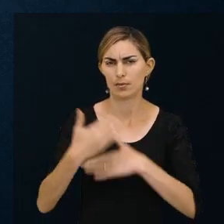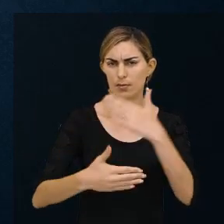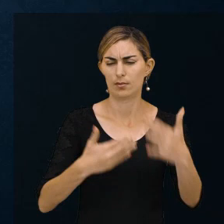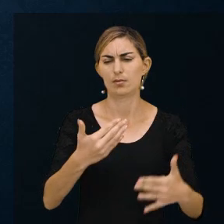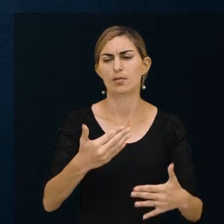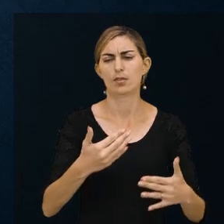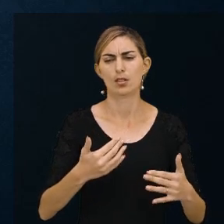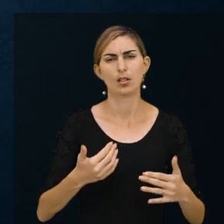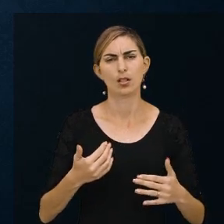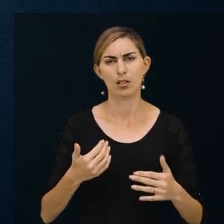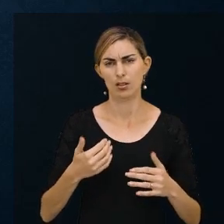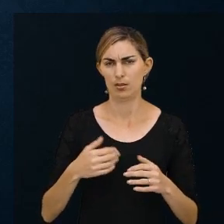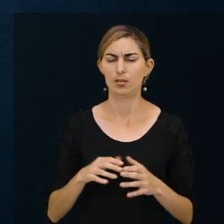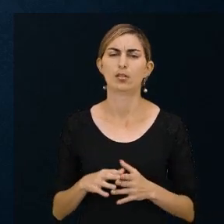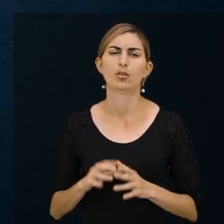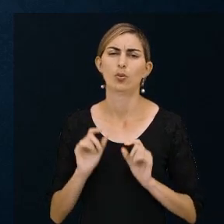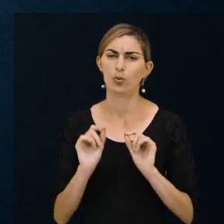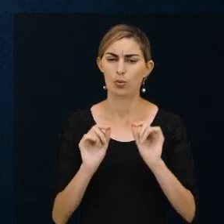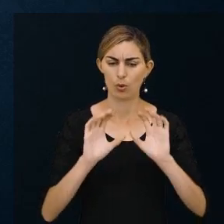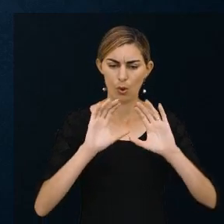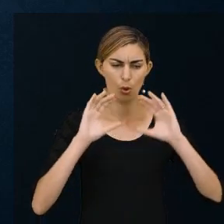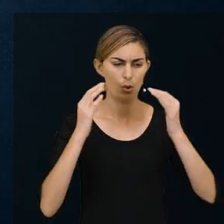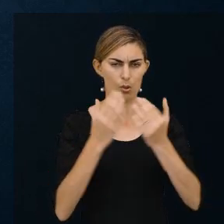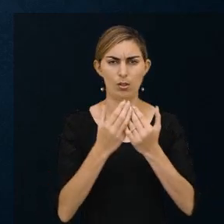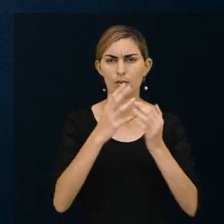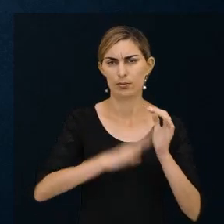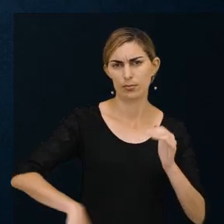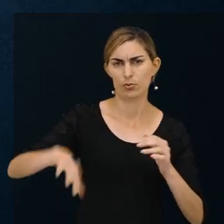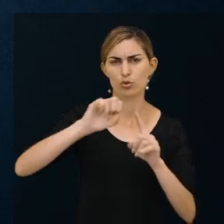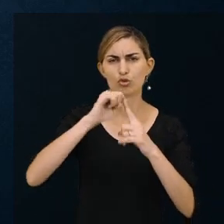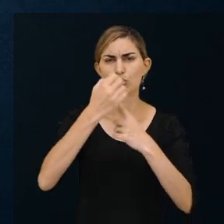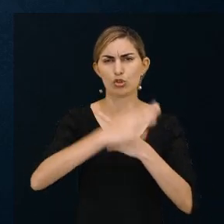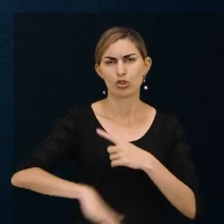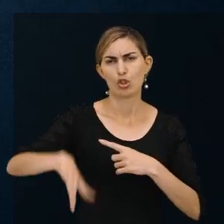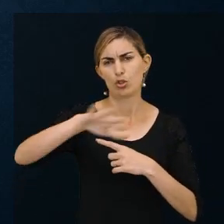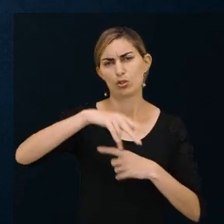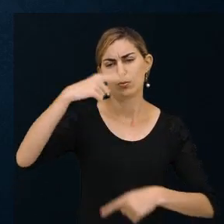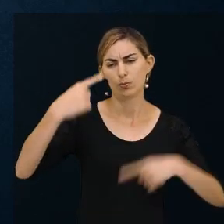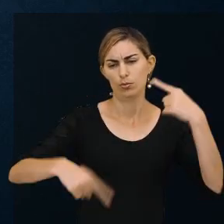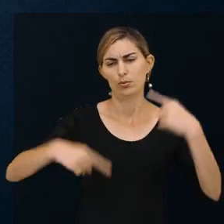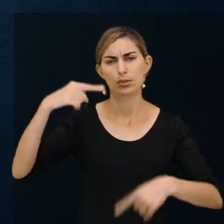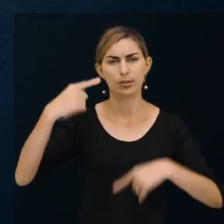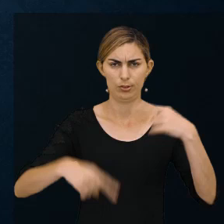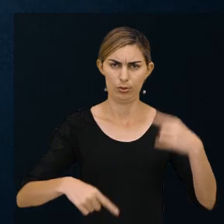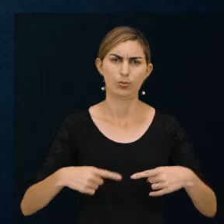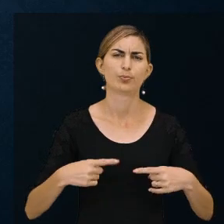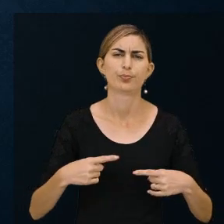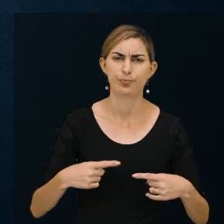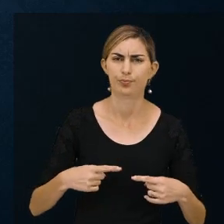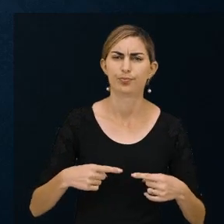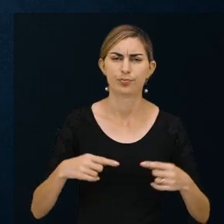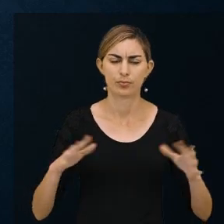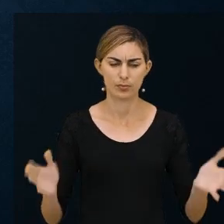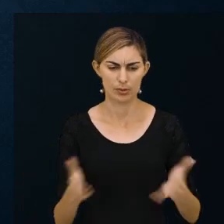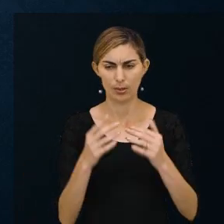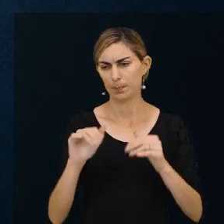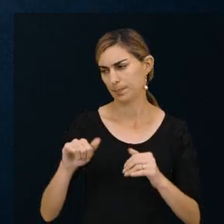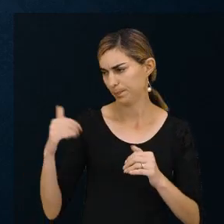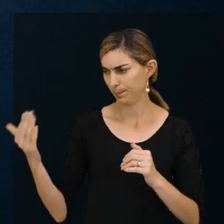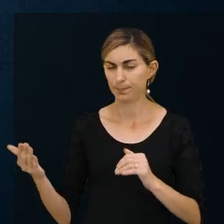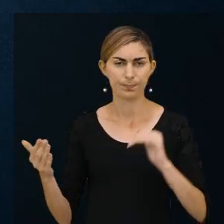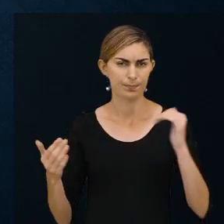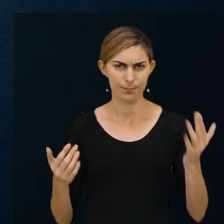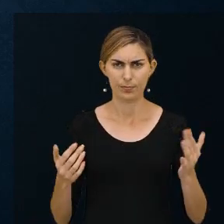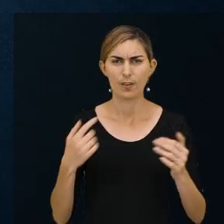na perspectiva de um organograma sociopolítico. Ao lado, de ambos os